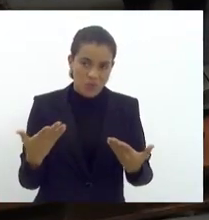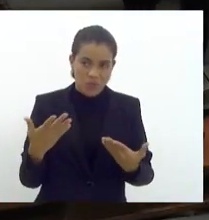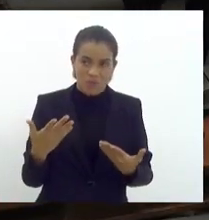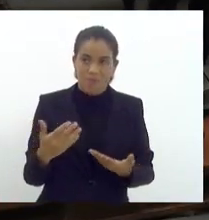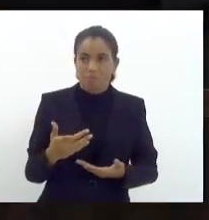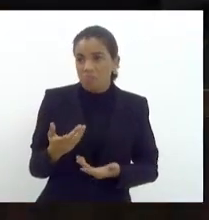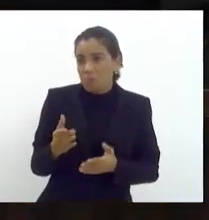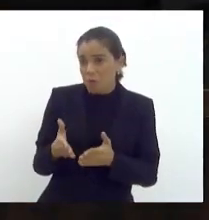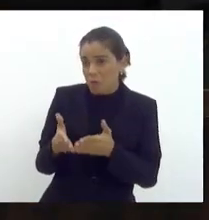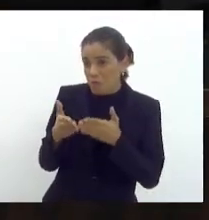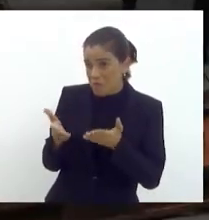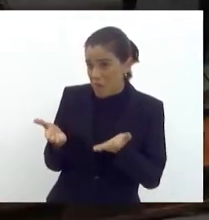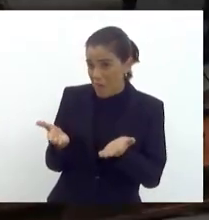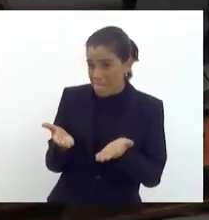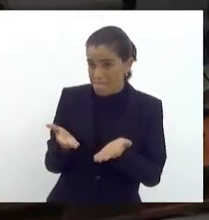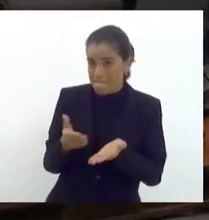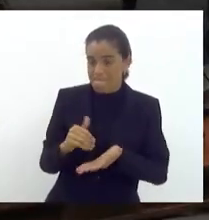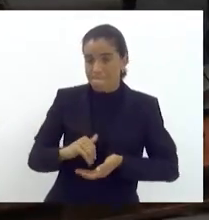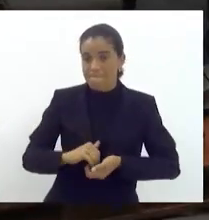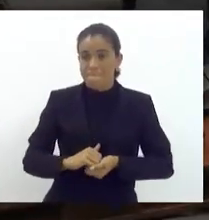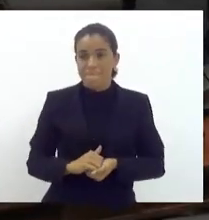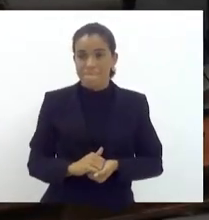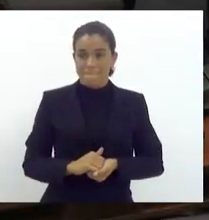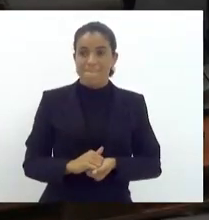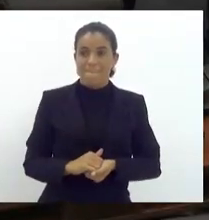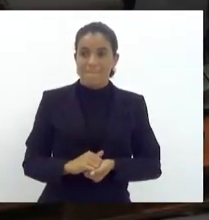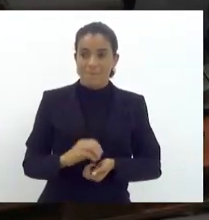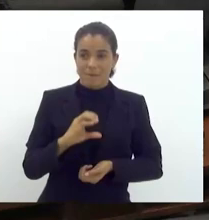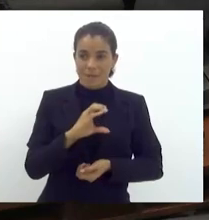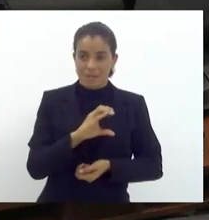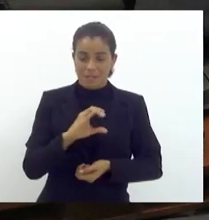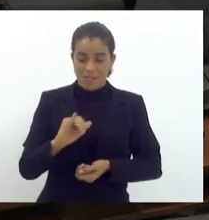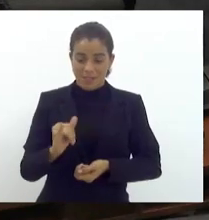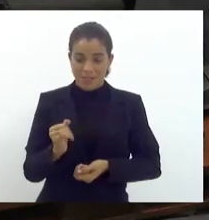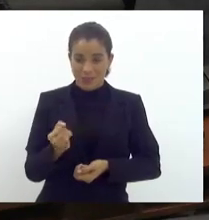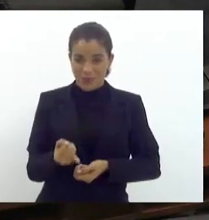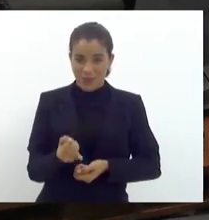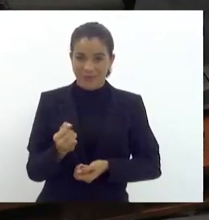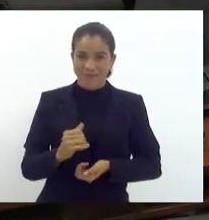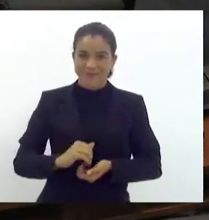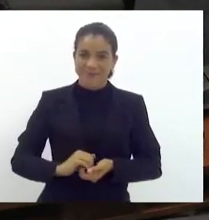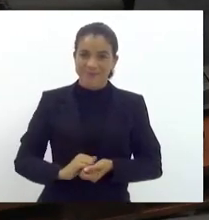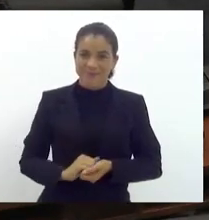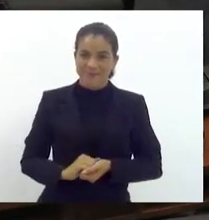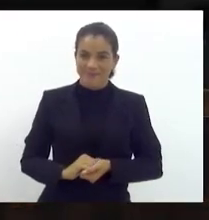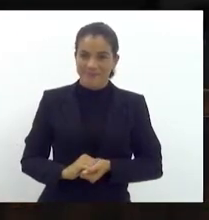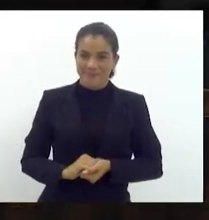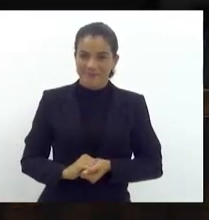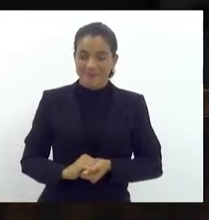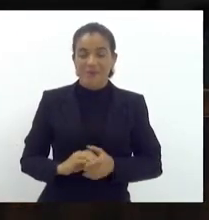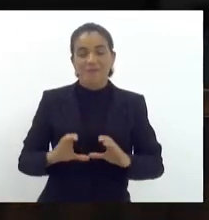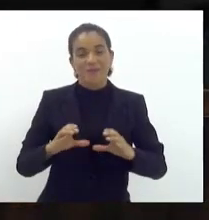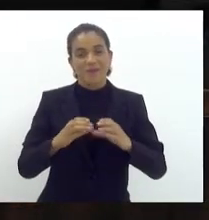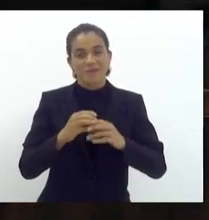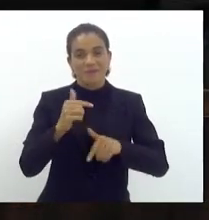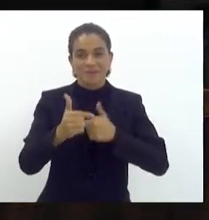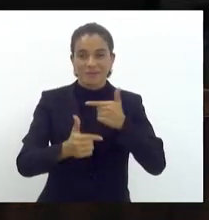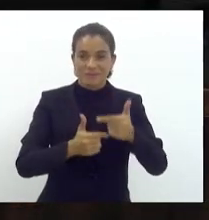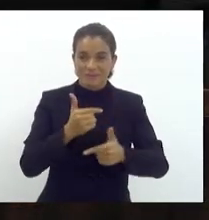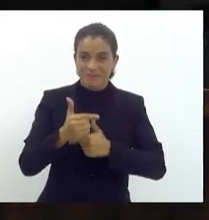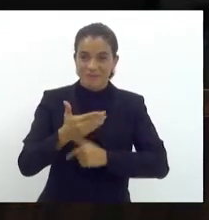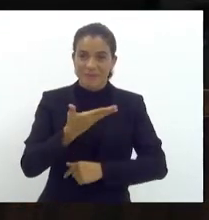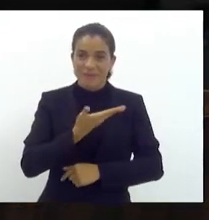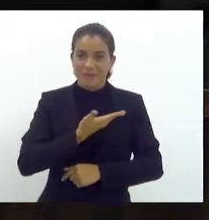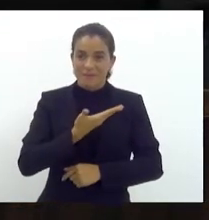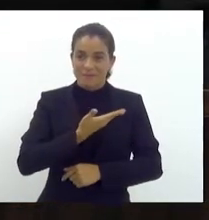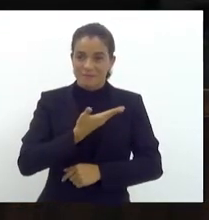por favor falecida ccj segundo meu livro pela comissão de trabalho minha